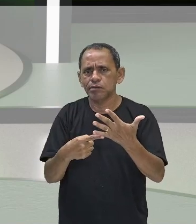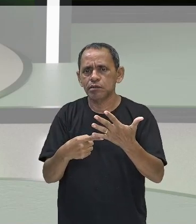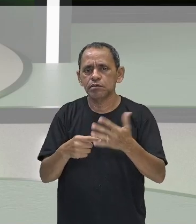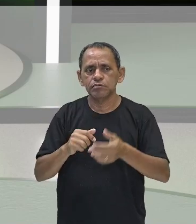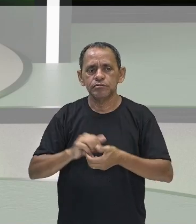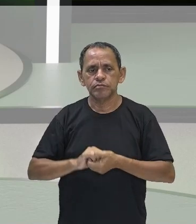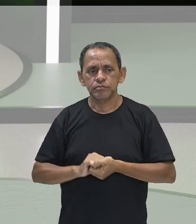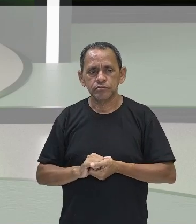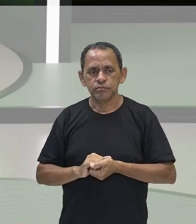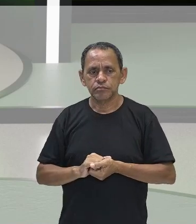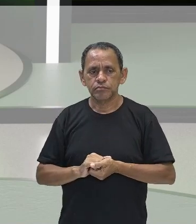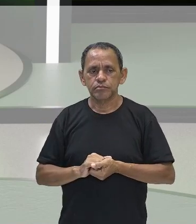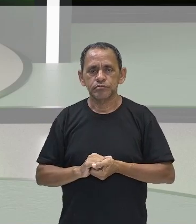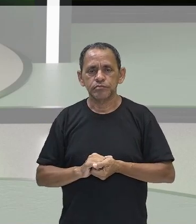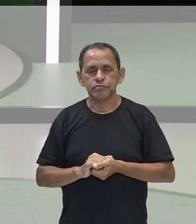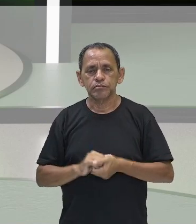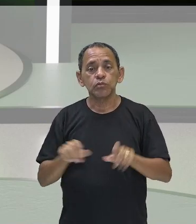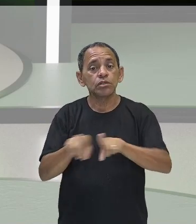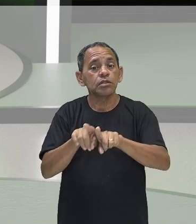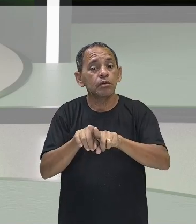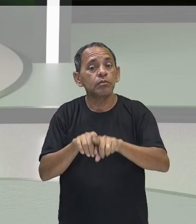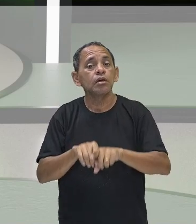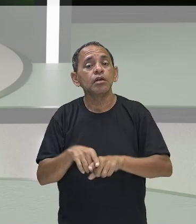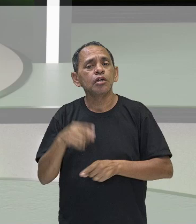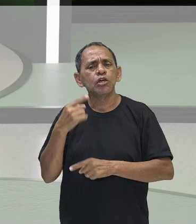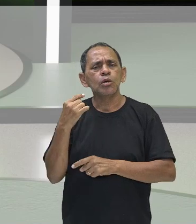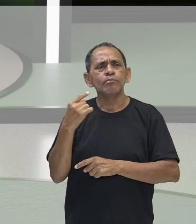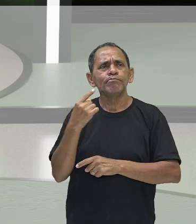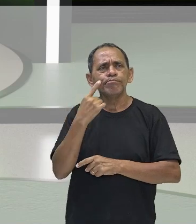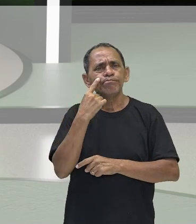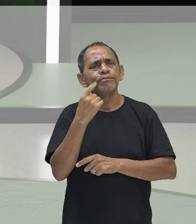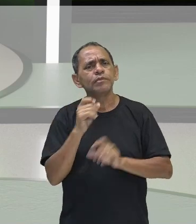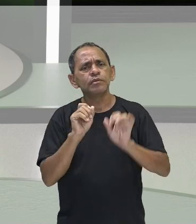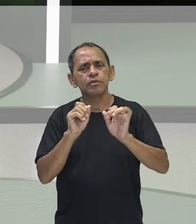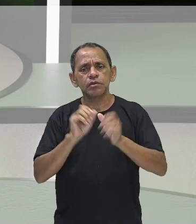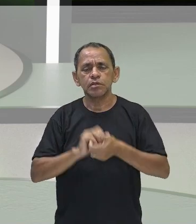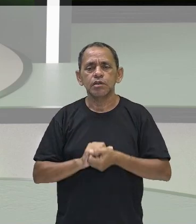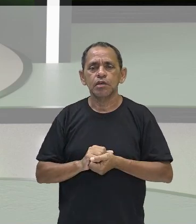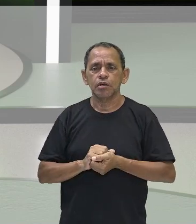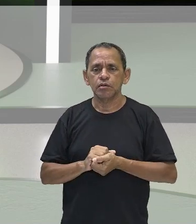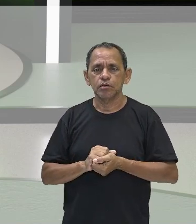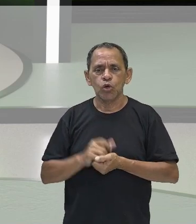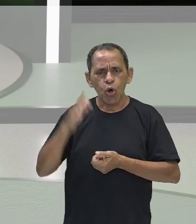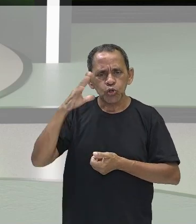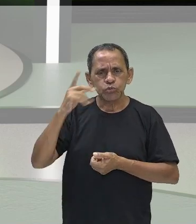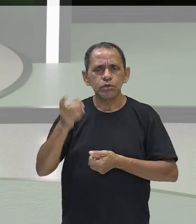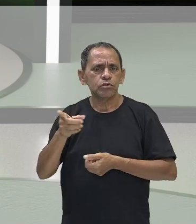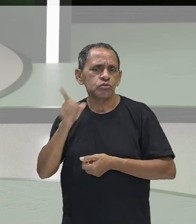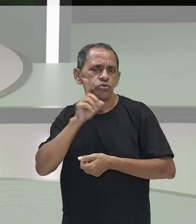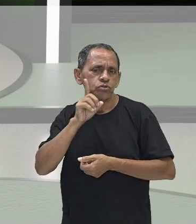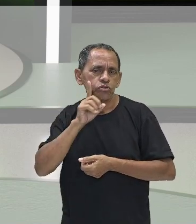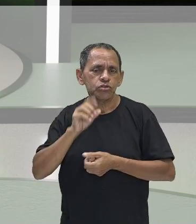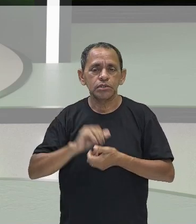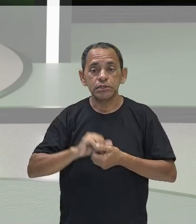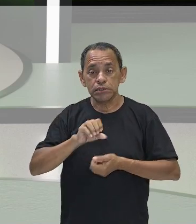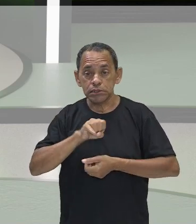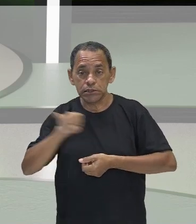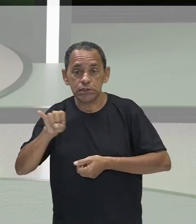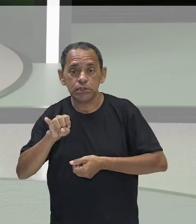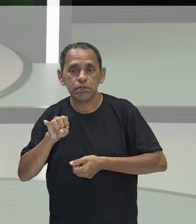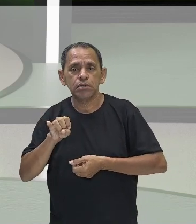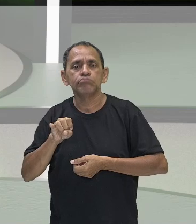deixar para vocês aí uma situação do dia a dia. Se eu, por um acaso, estou passando